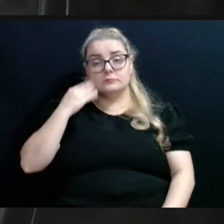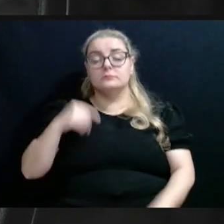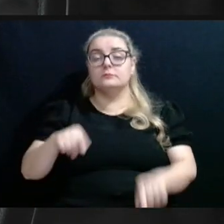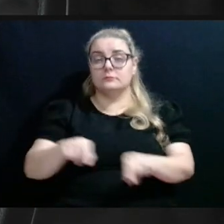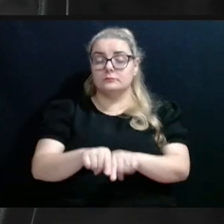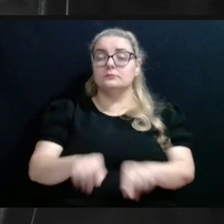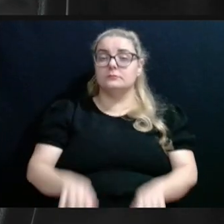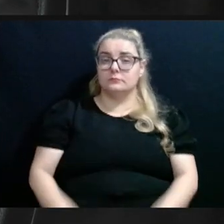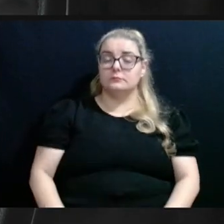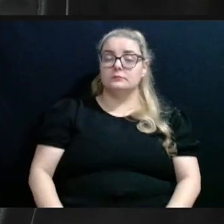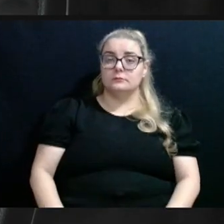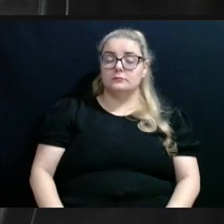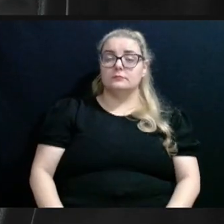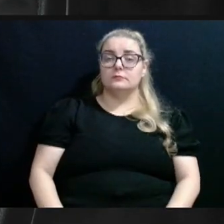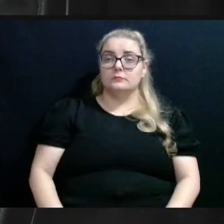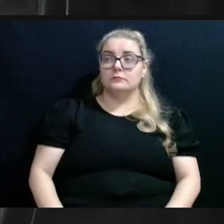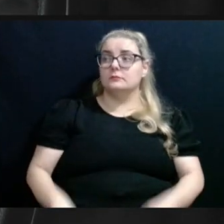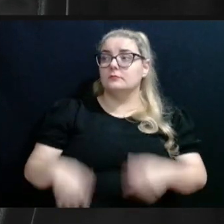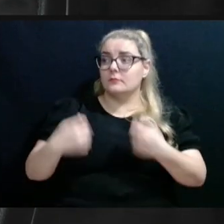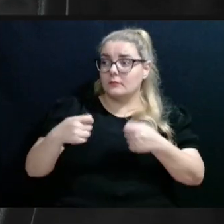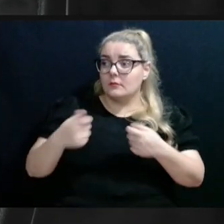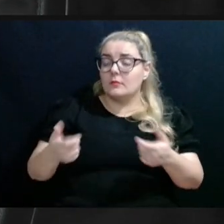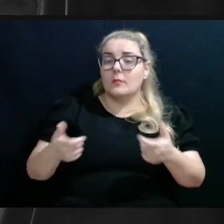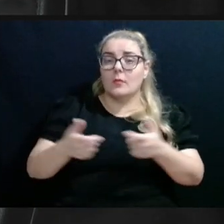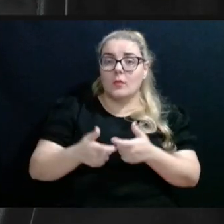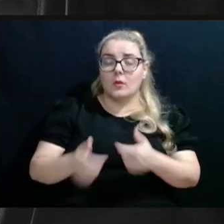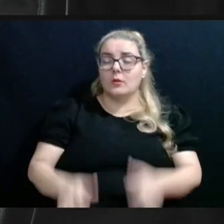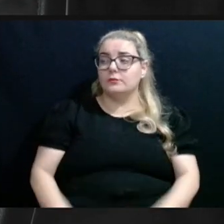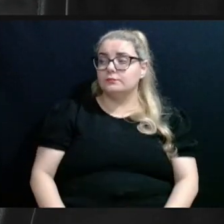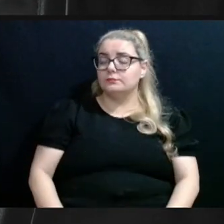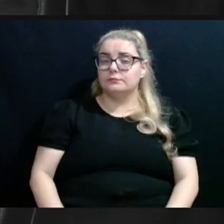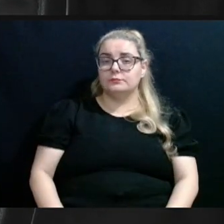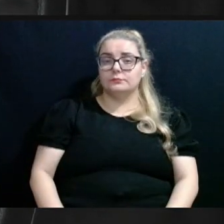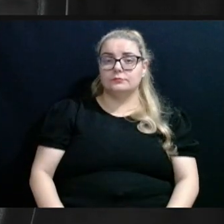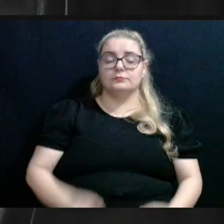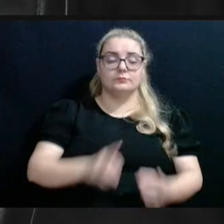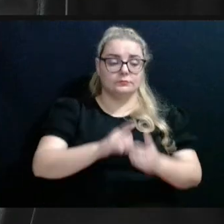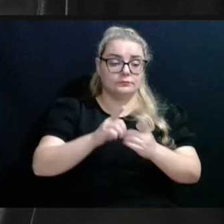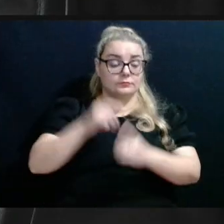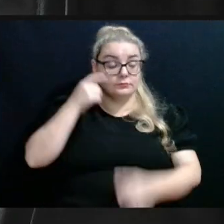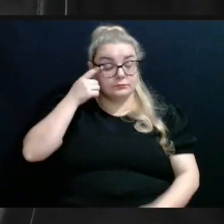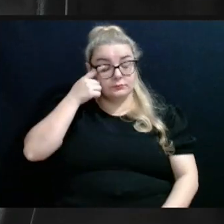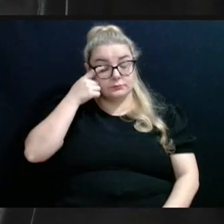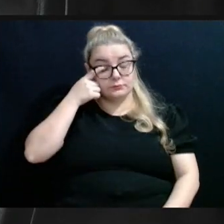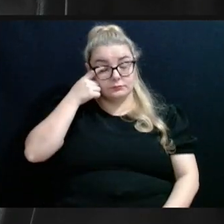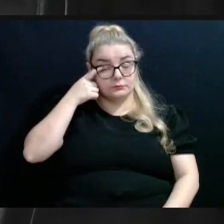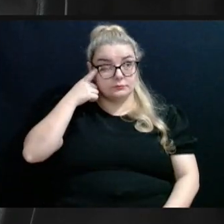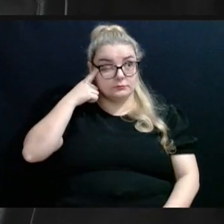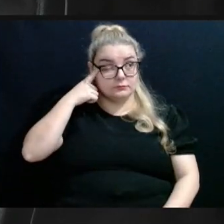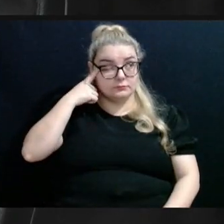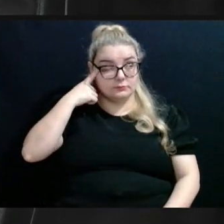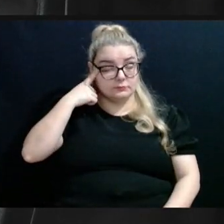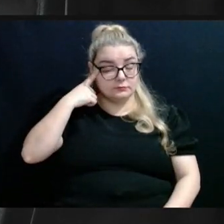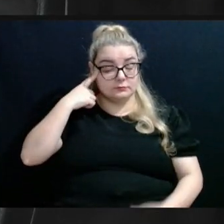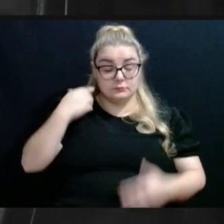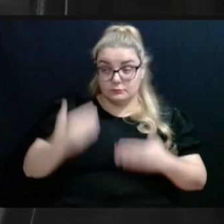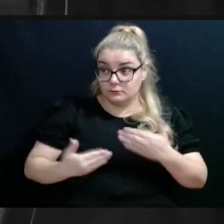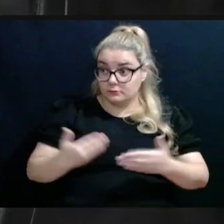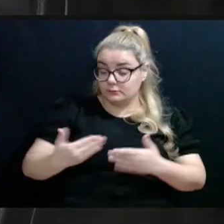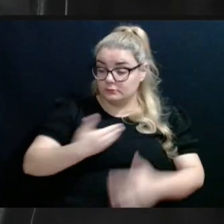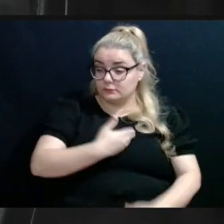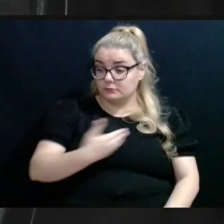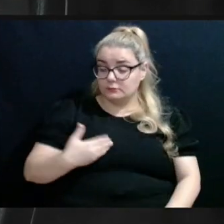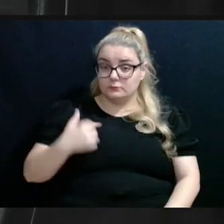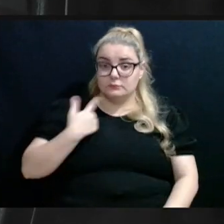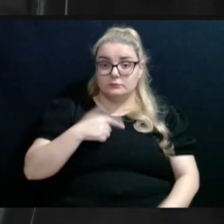eles precisam encurtar o caminho do atendimento do serviço público através do nosso gabinete. Então, muitas vezes, o morador ele liga